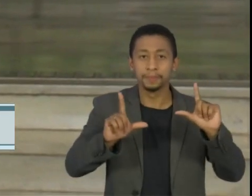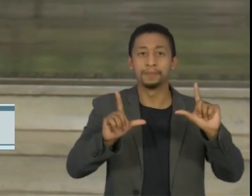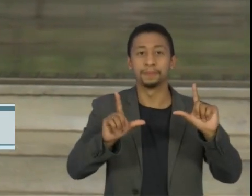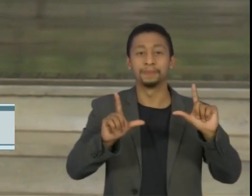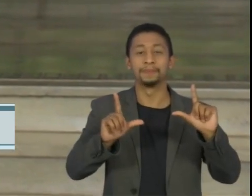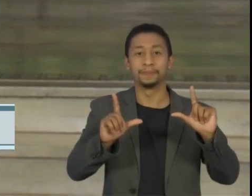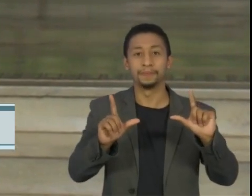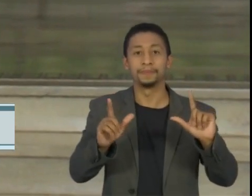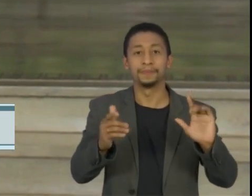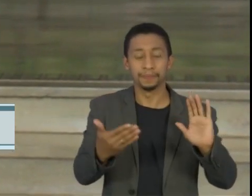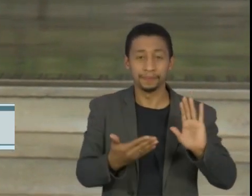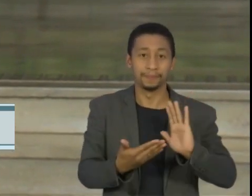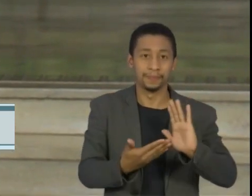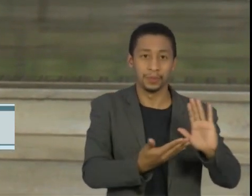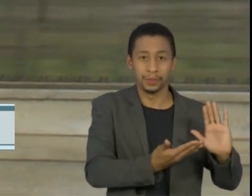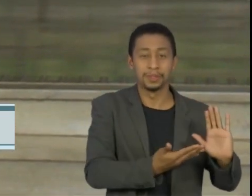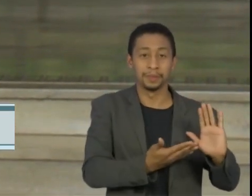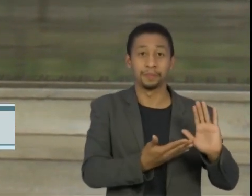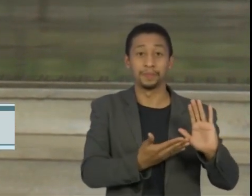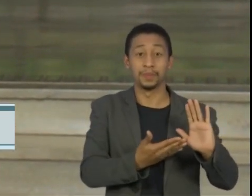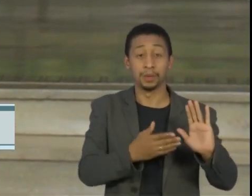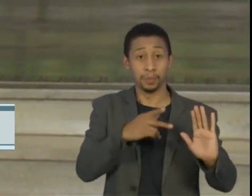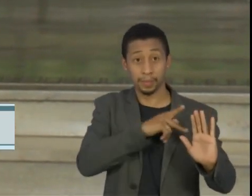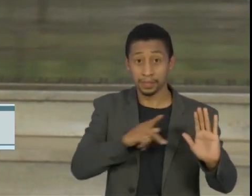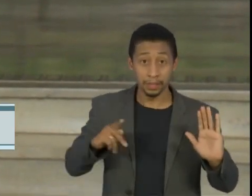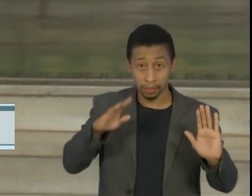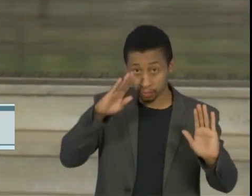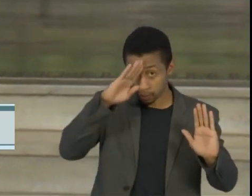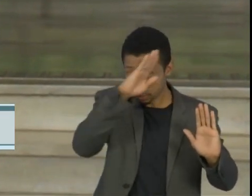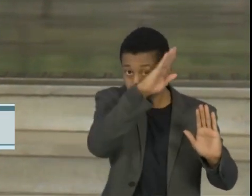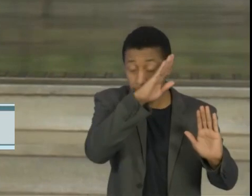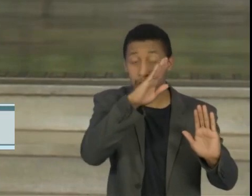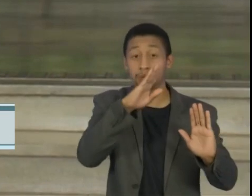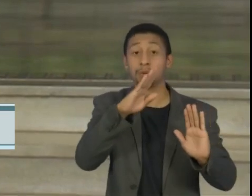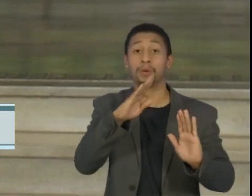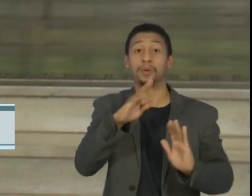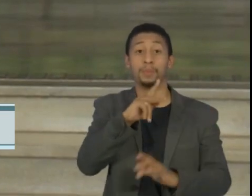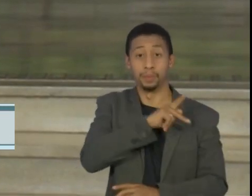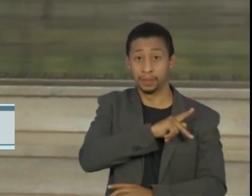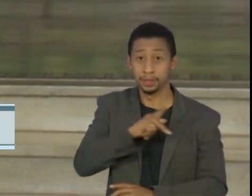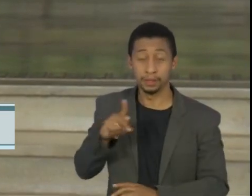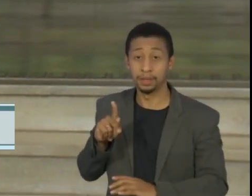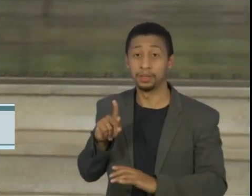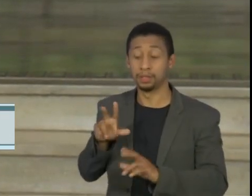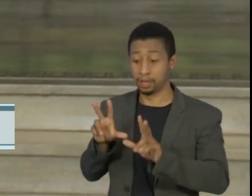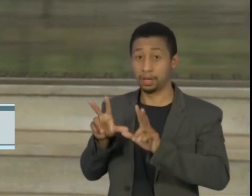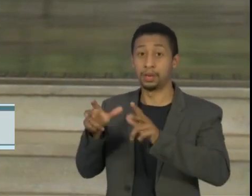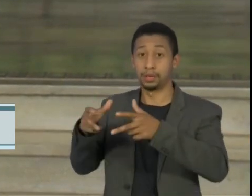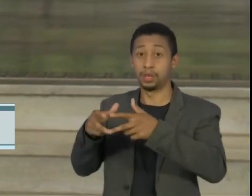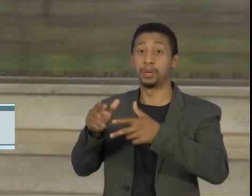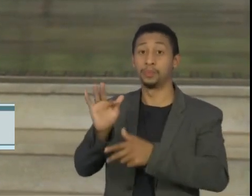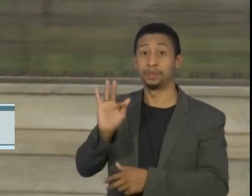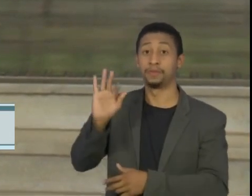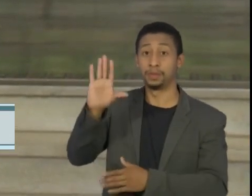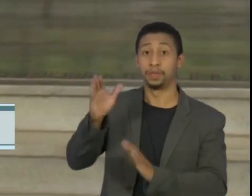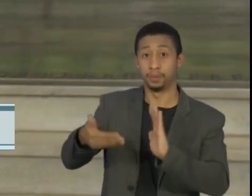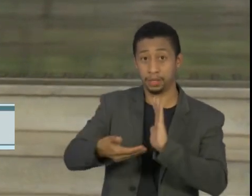presença do presidente Jair Bolsonaro, do presidente da Câmara Federal e do presidente do